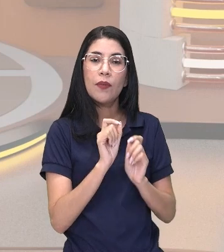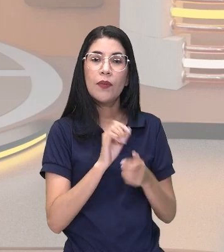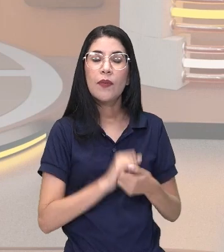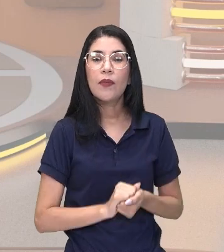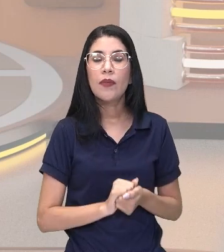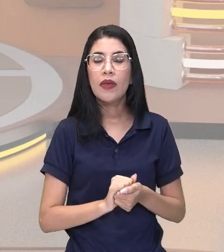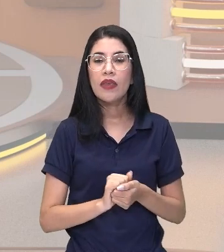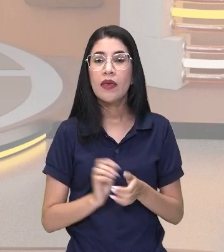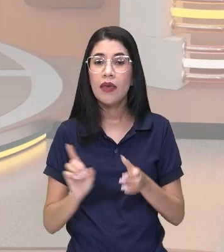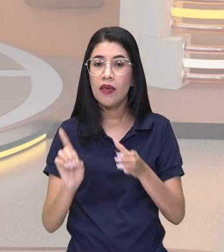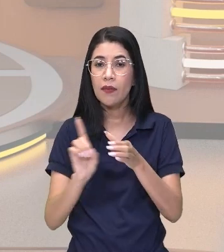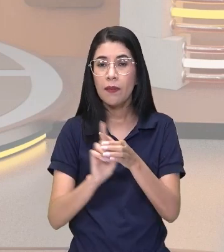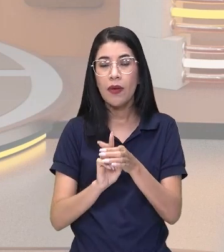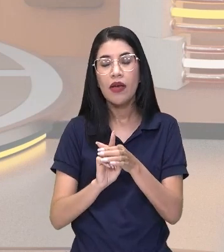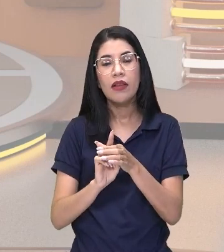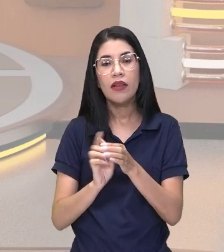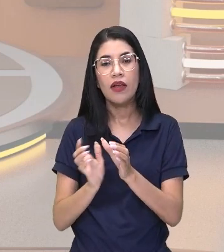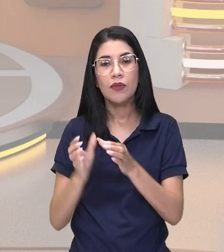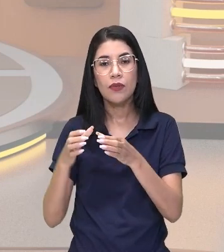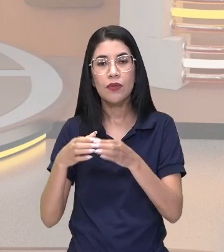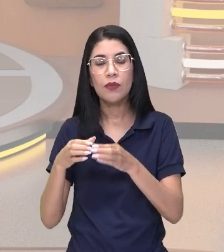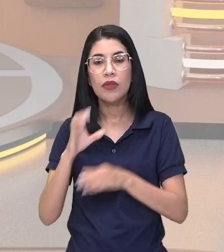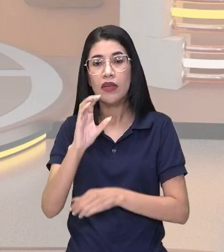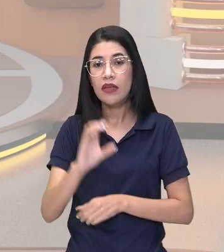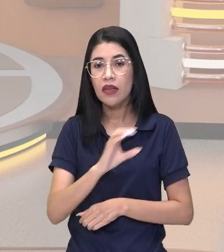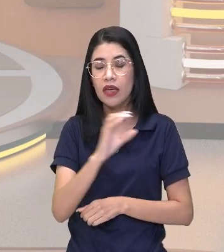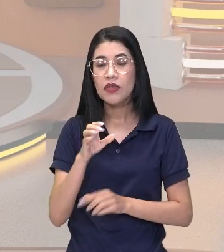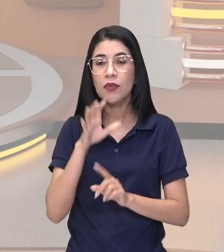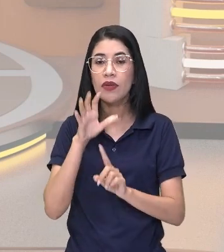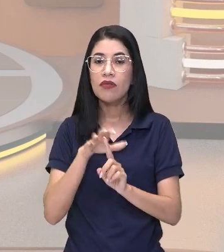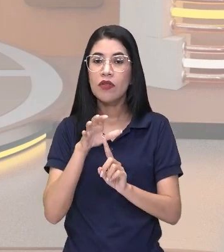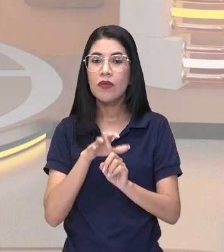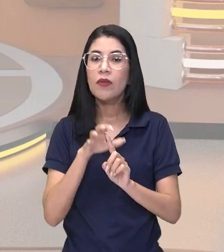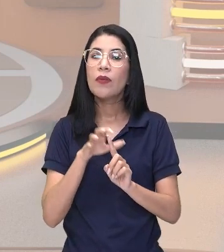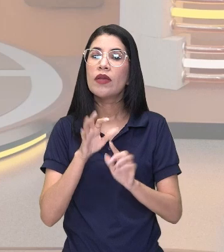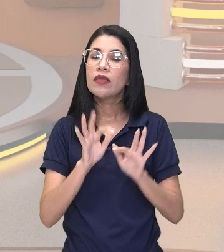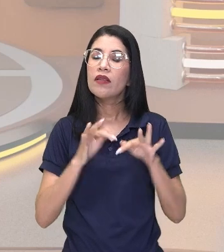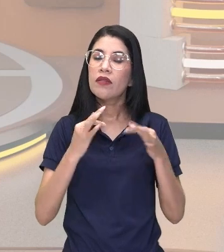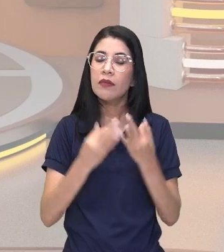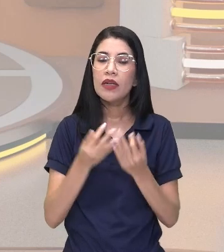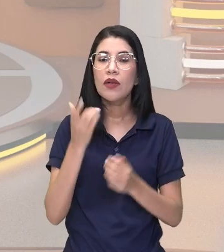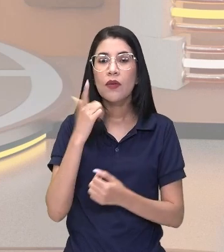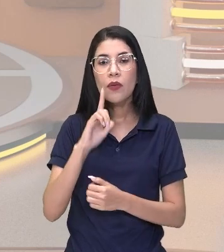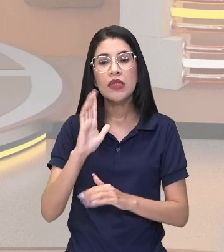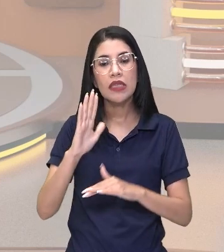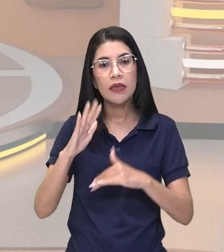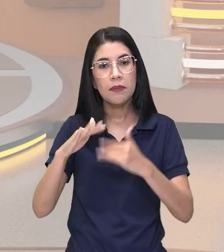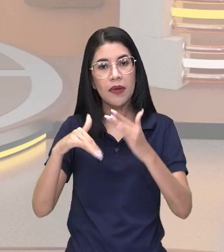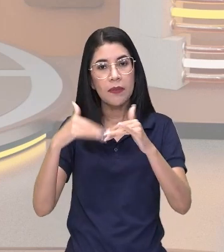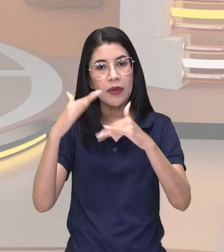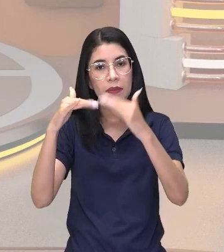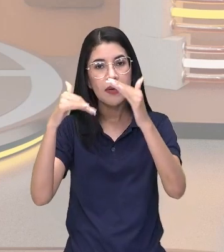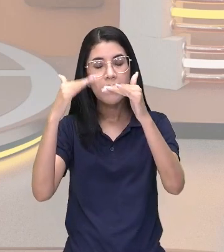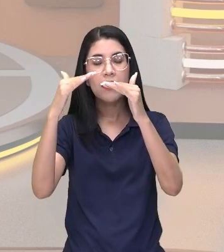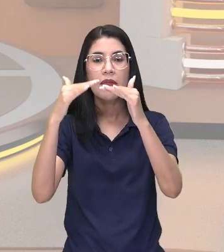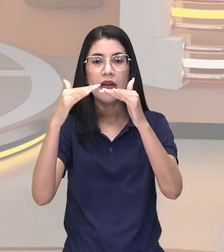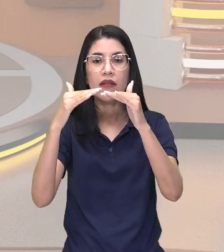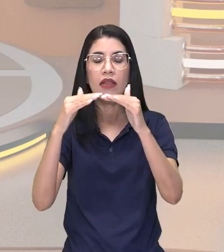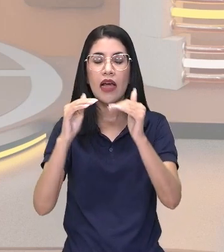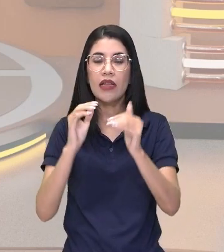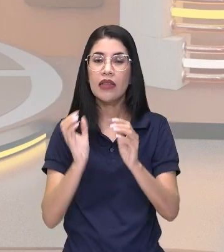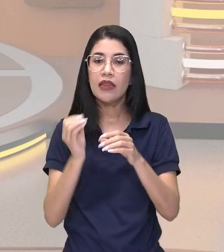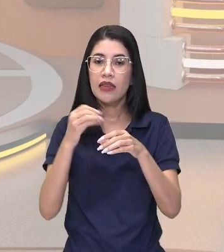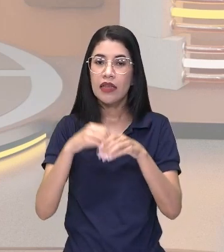membro do clero, que virava clérigo, e através da influência da família, ele conseguia ascender aos mais altos cargos ali da